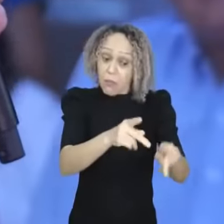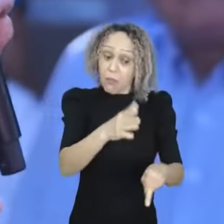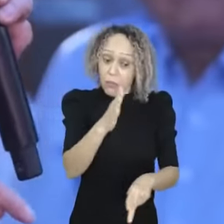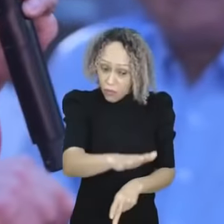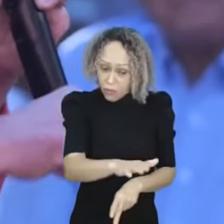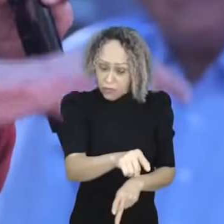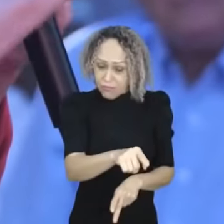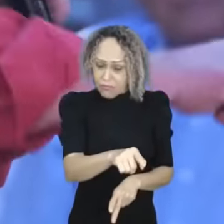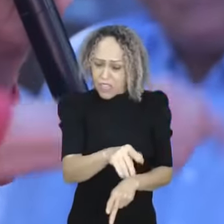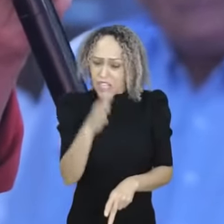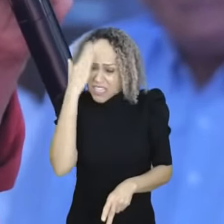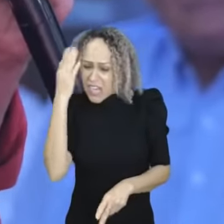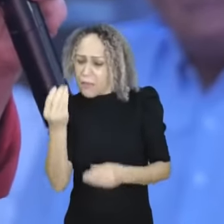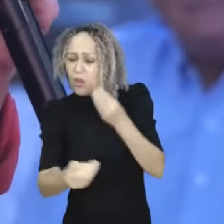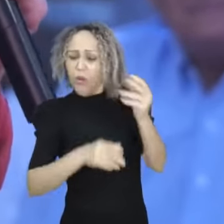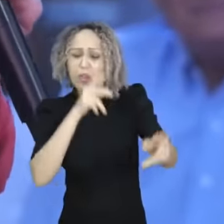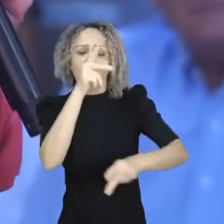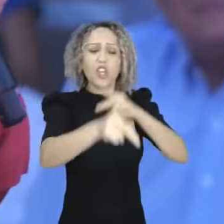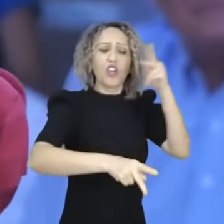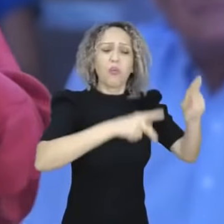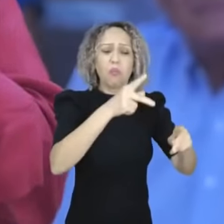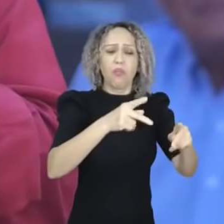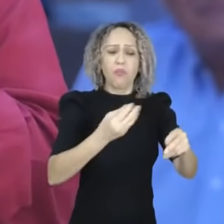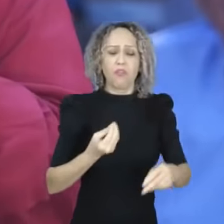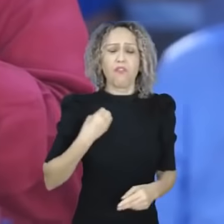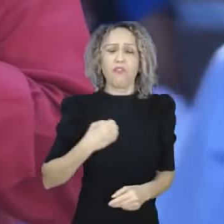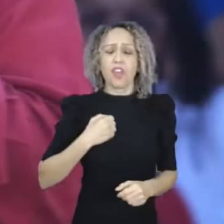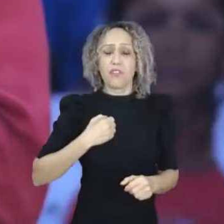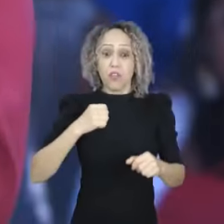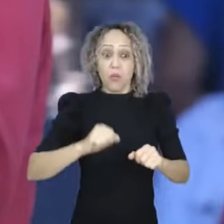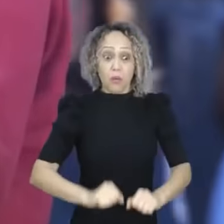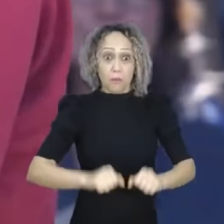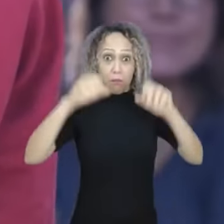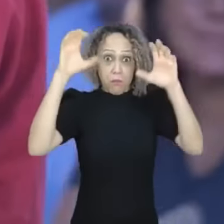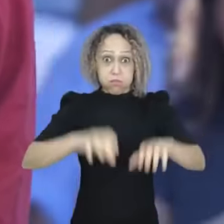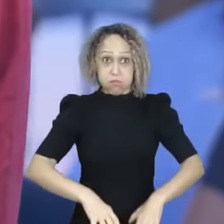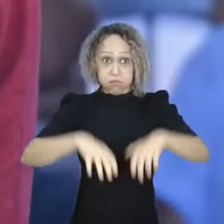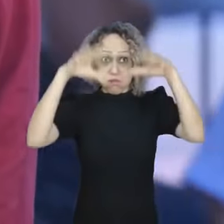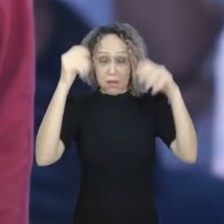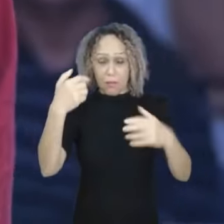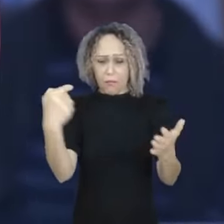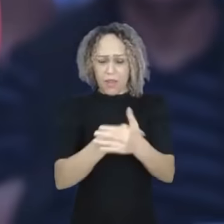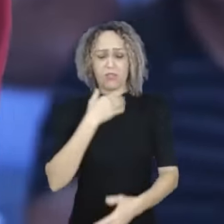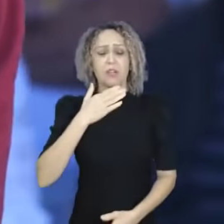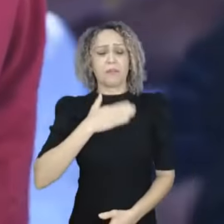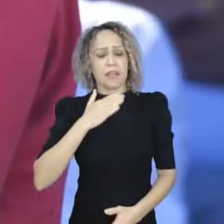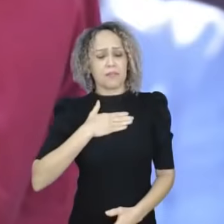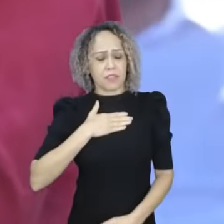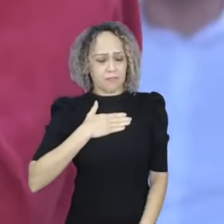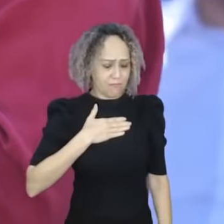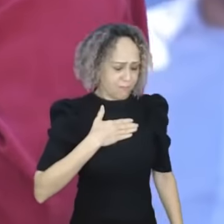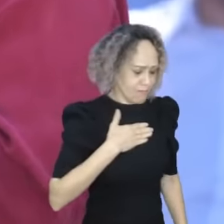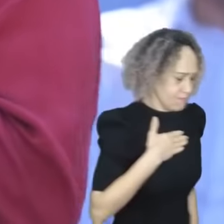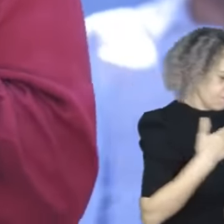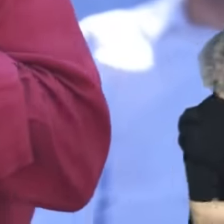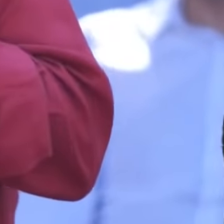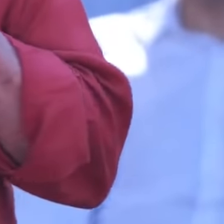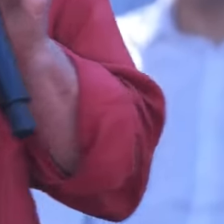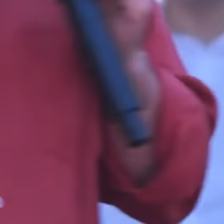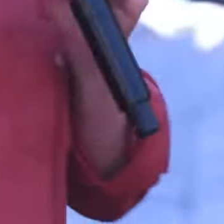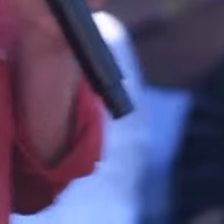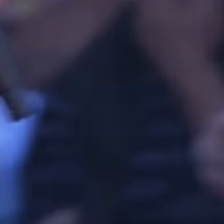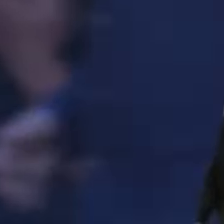povo vive quando dá uma enchente, pergunto para mim, que já morei na Ponte Preta ali, na divisa com São Caetano, na